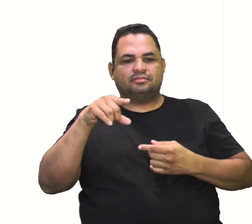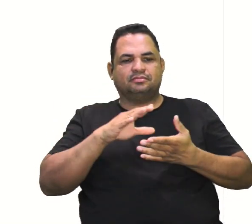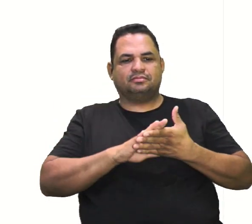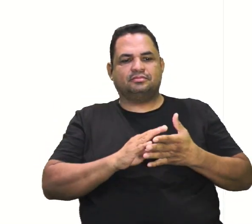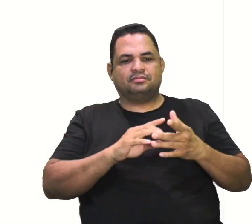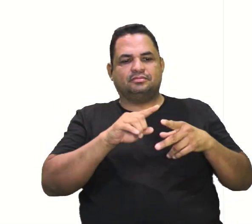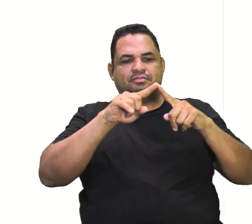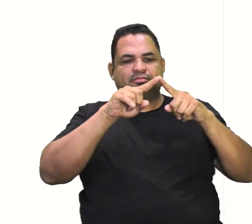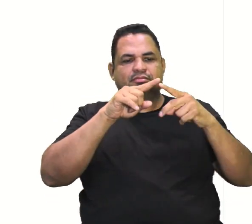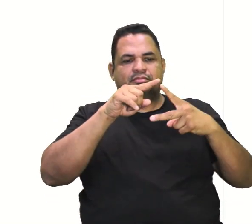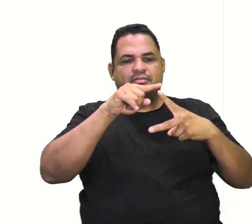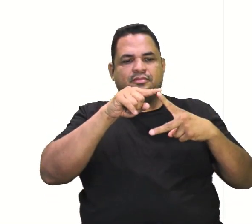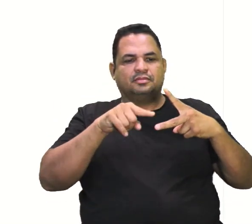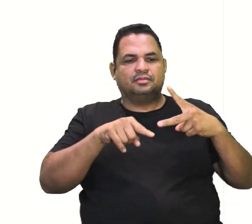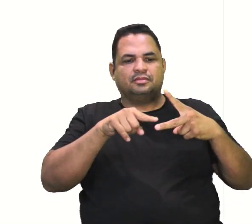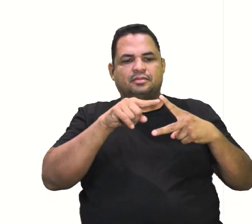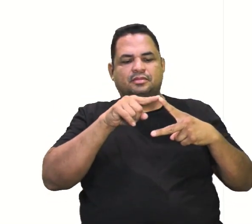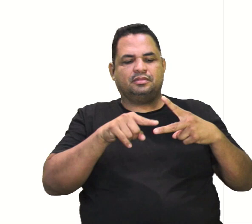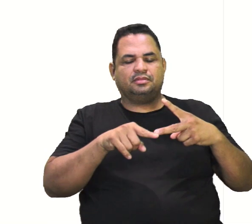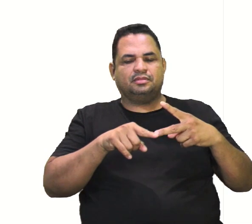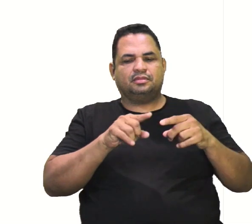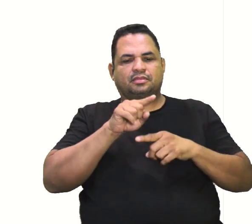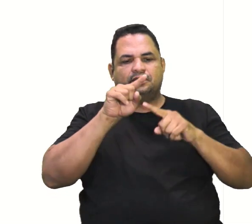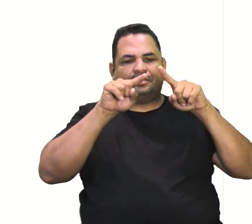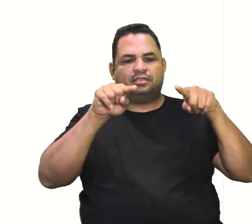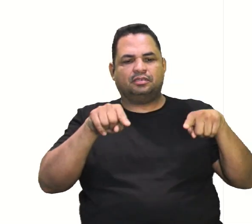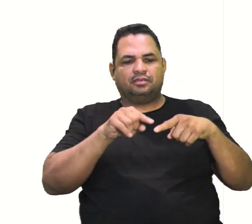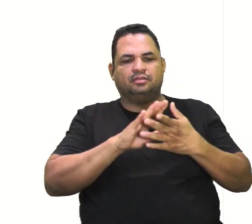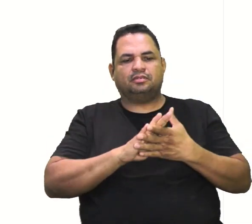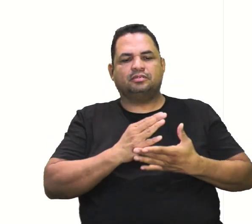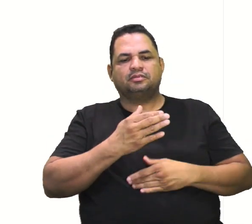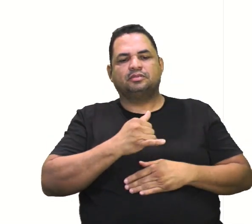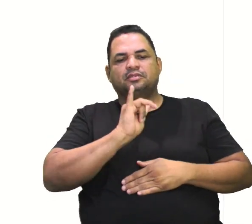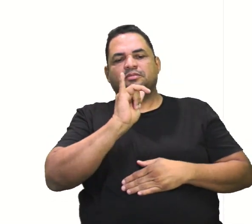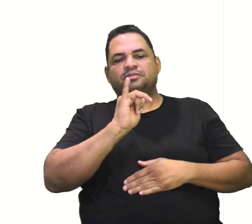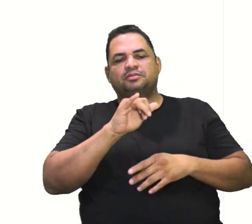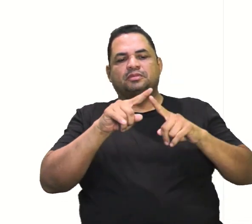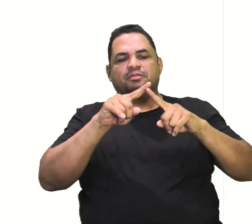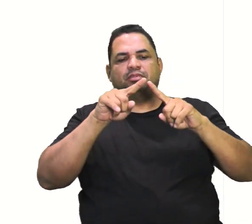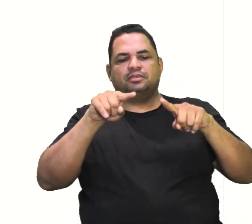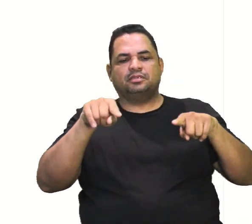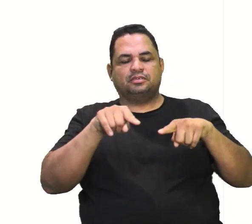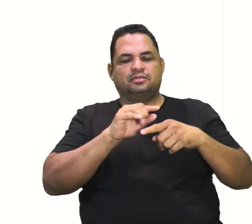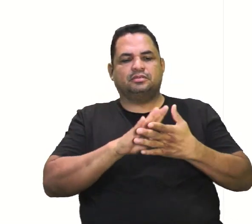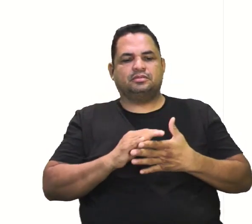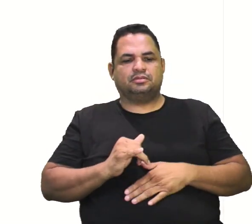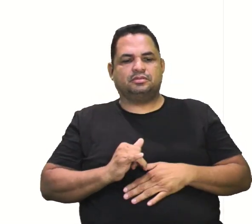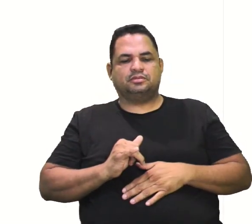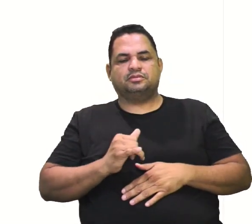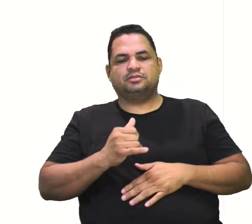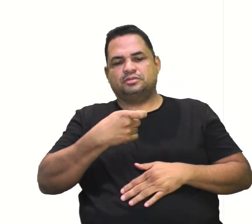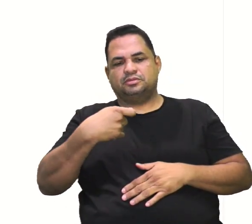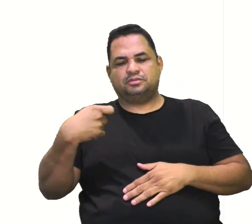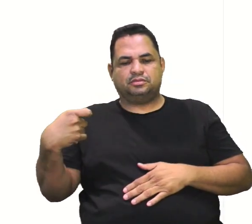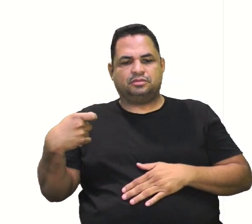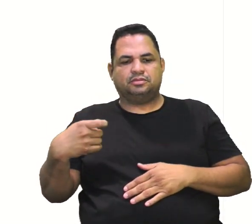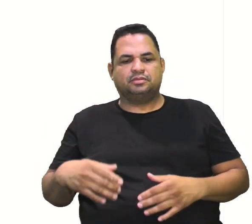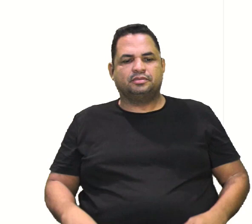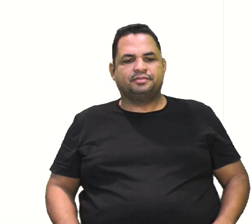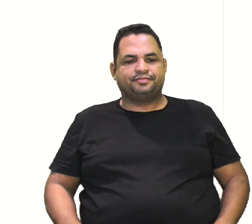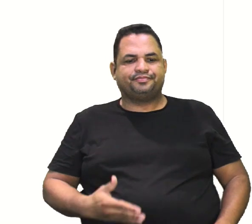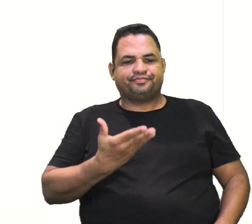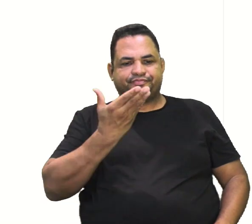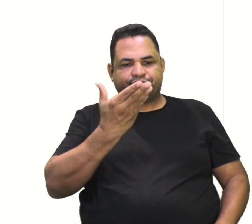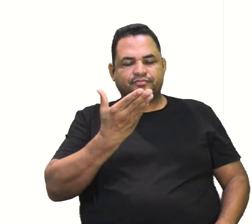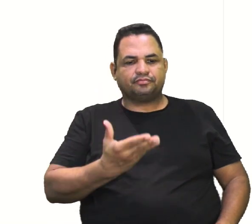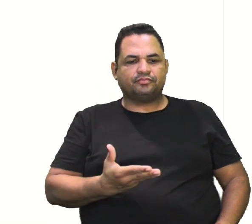do delta, né? Delta de y sobre o delta de x, ou seja, a variação das coordenadas do ponto de B menos A e dos pontos